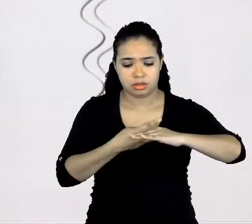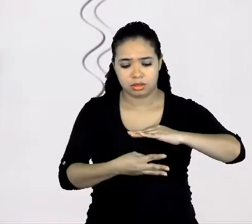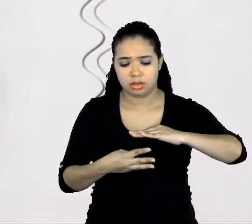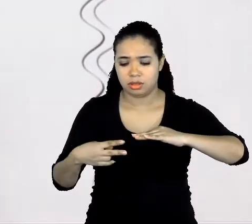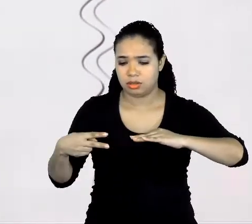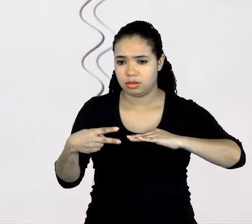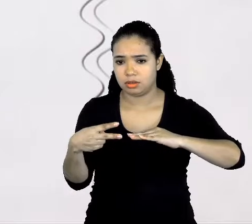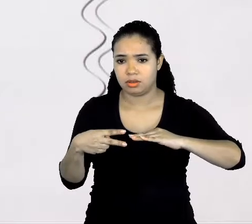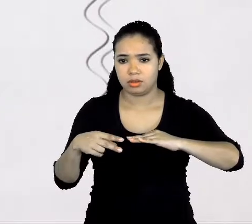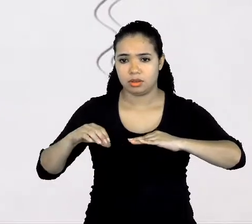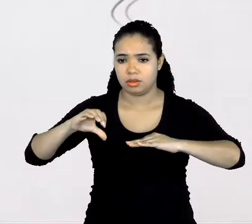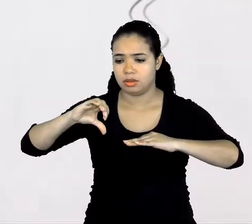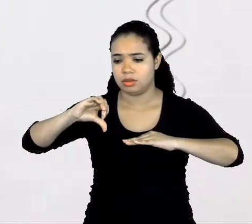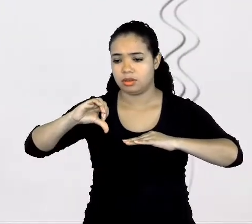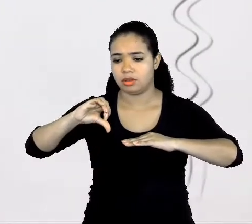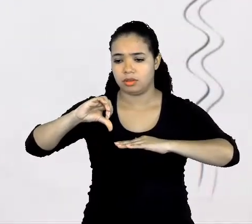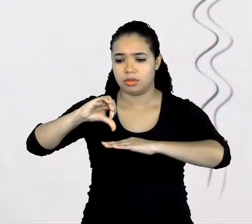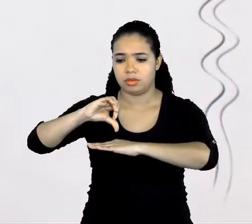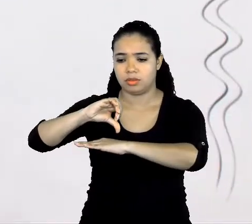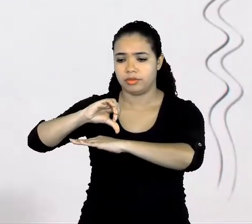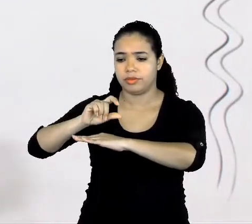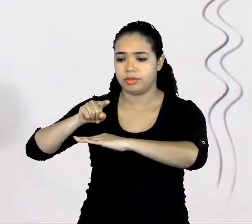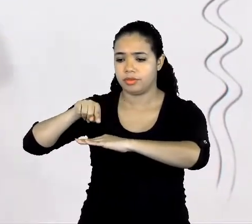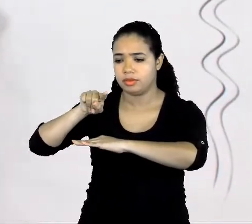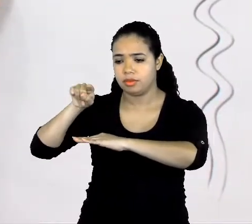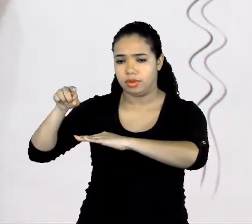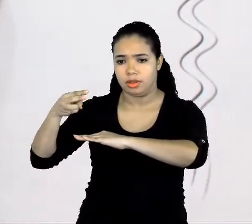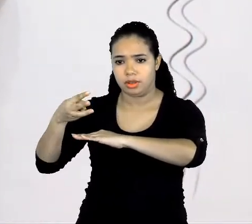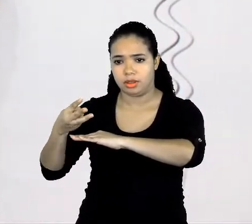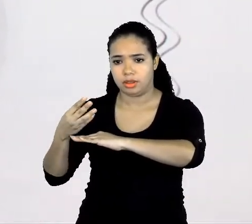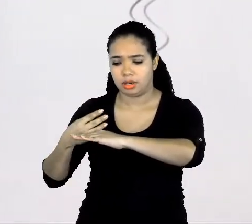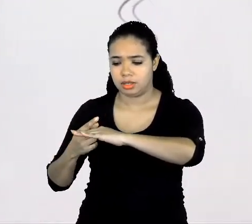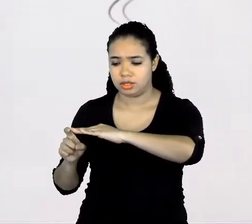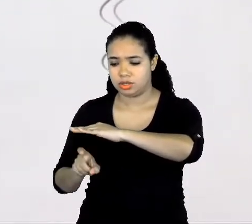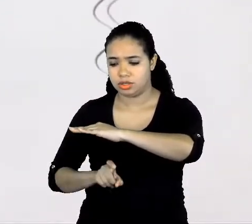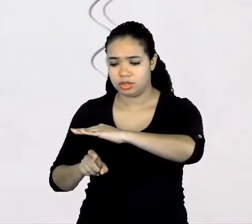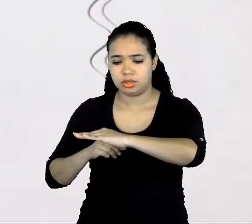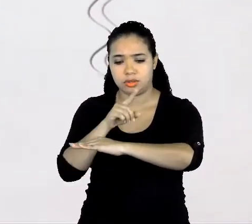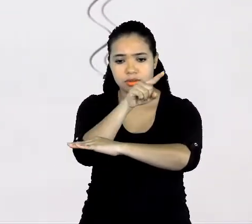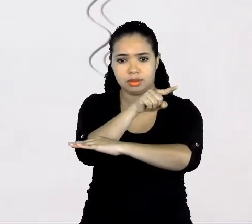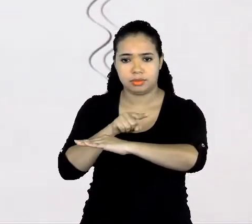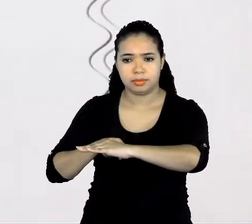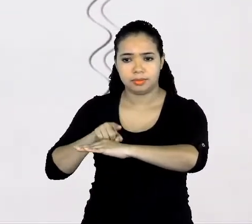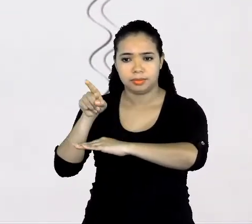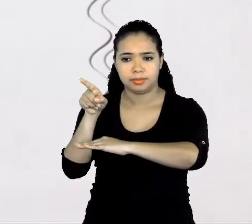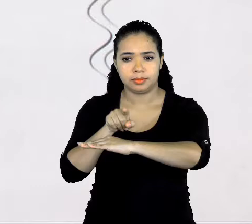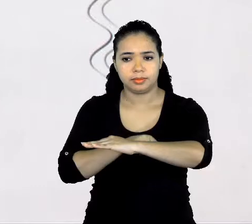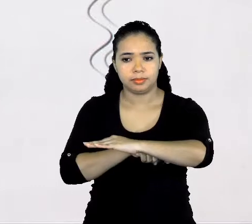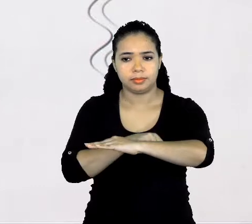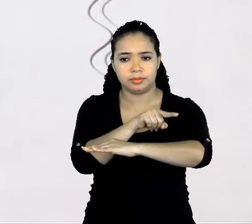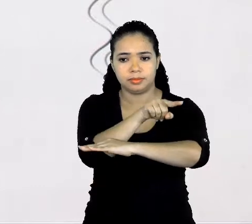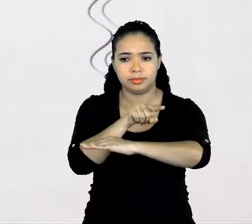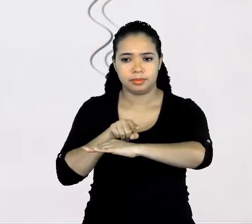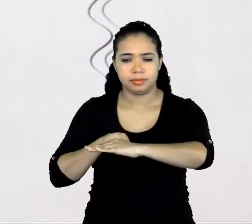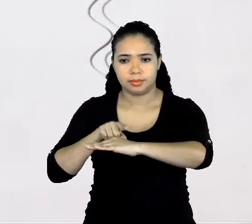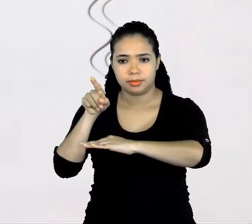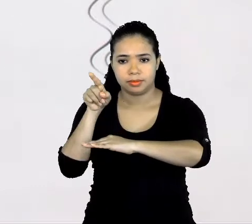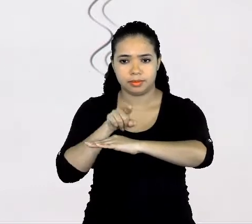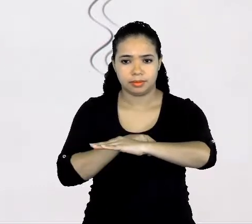sobre x. Fazendo a multiplicação cruzada, 3 vezes 9 dá 27.